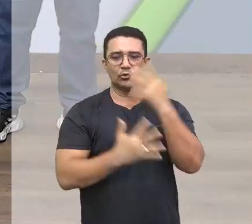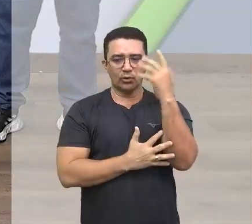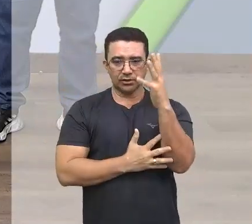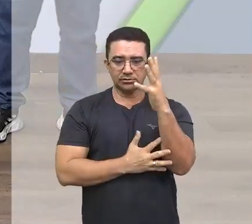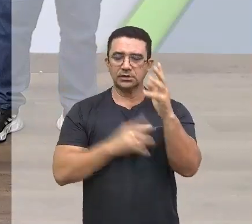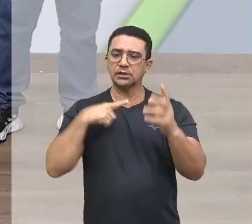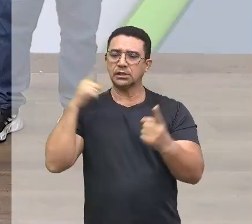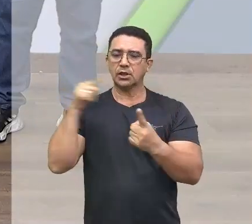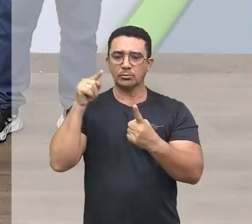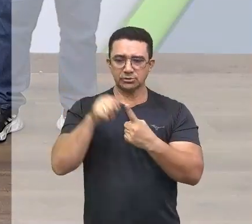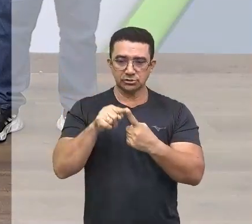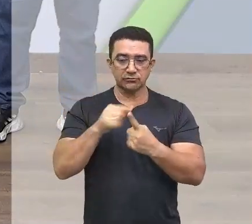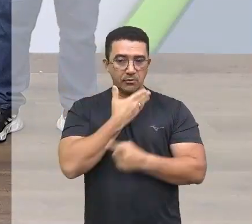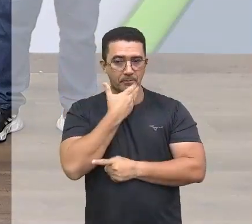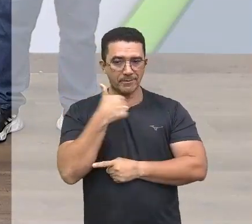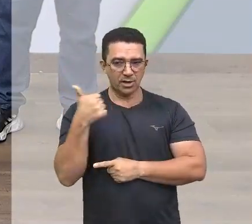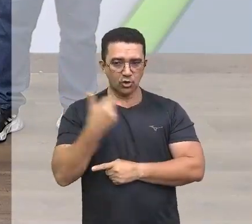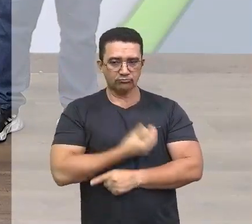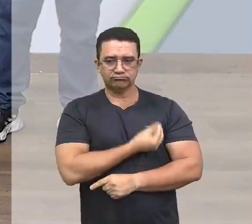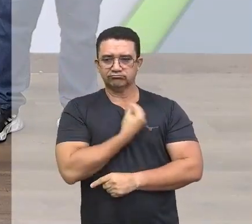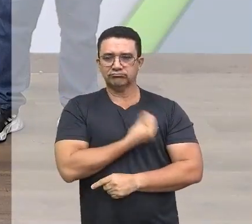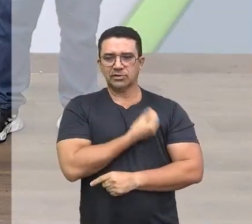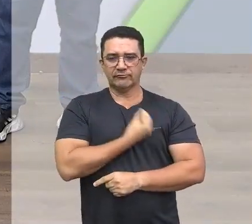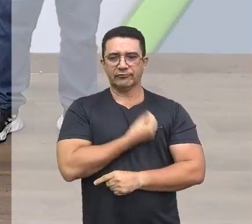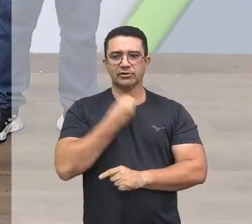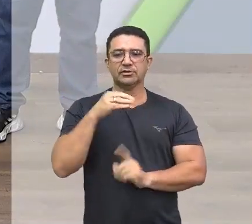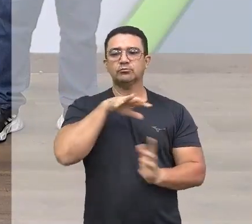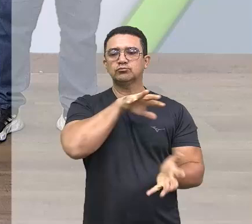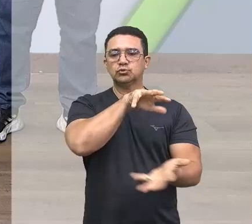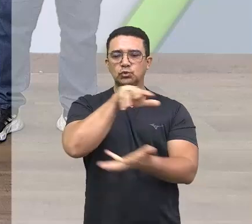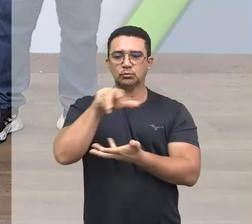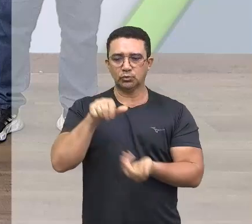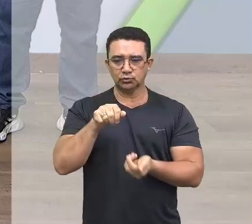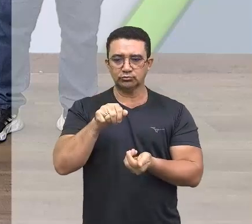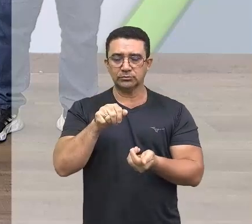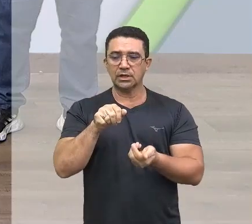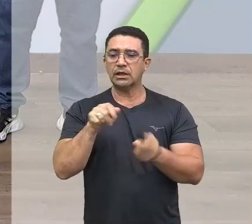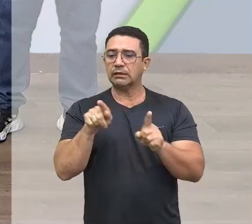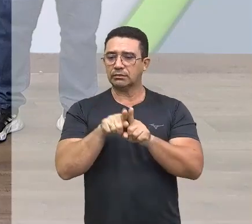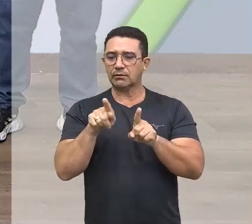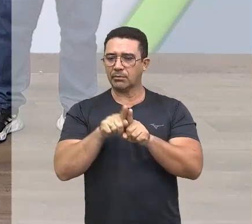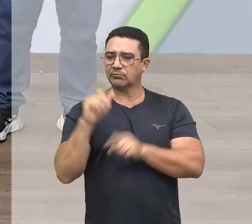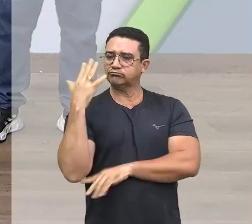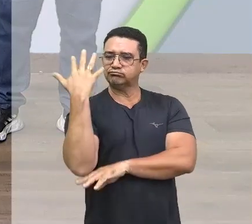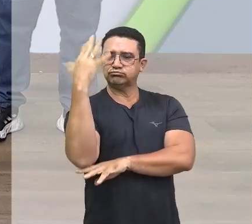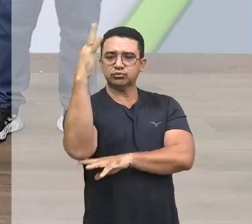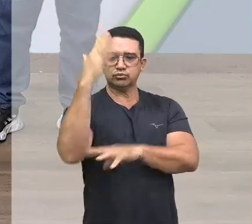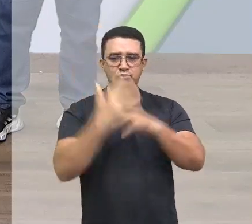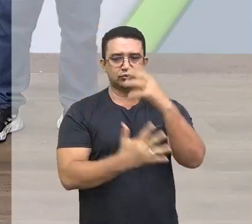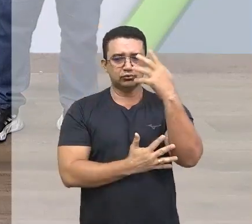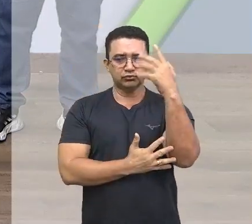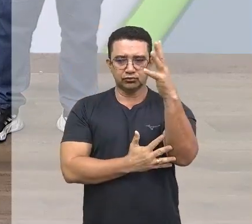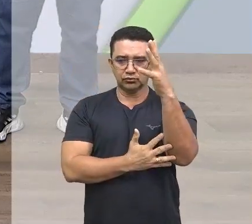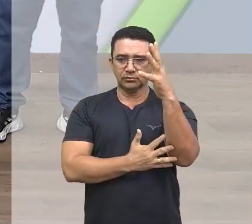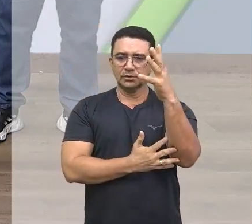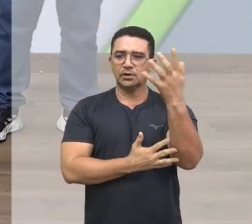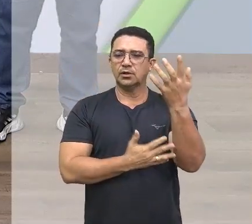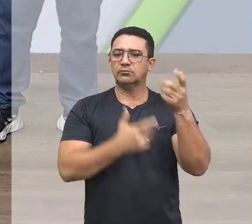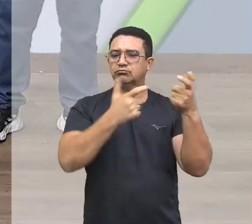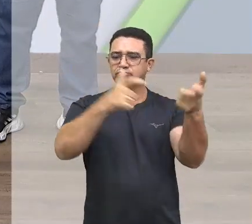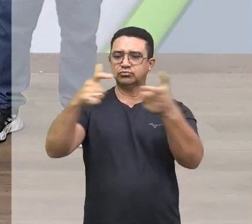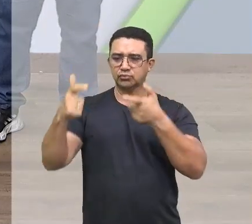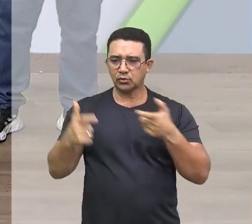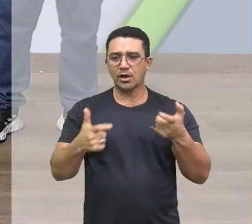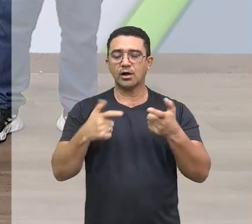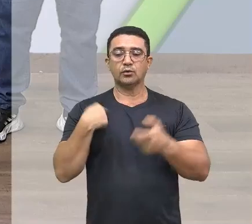aí melhorar a vida no nosso planeta, né? Melhorar também o meio ambiente em que nós vivemos aqui no planeta,